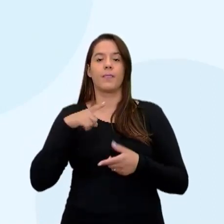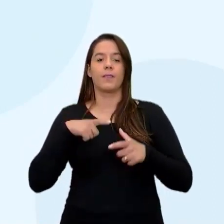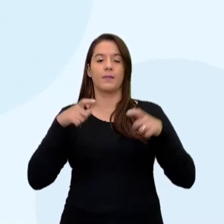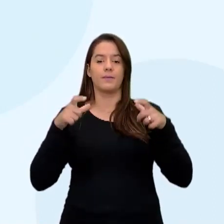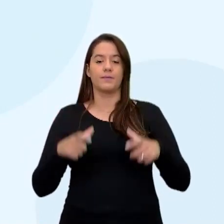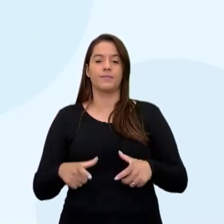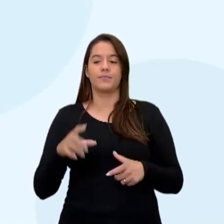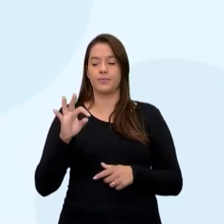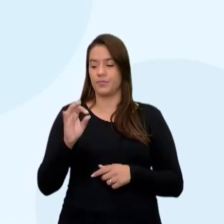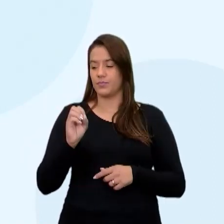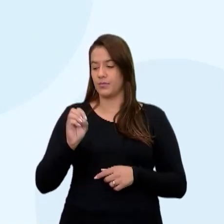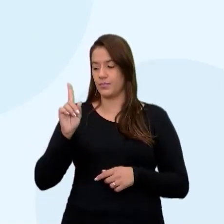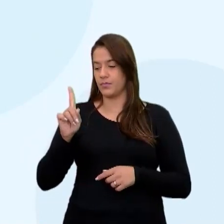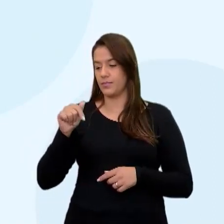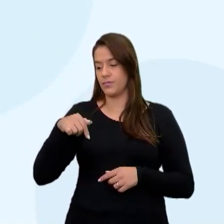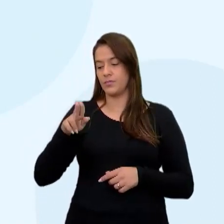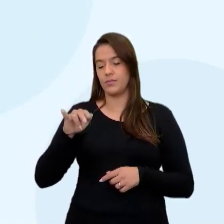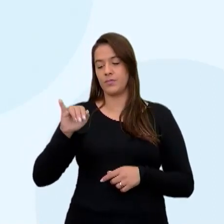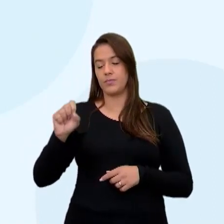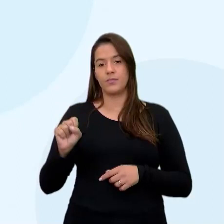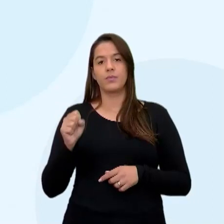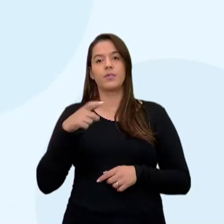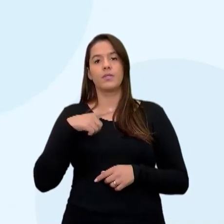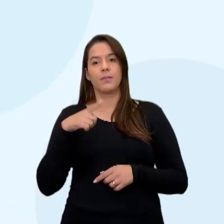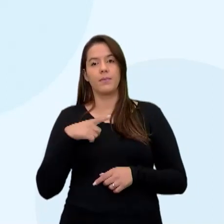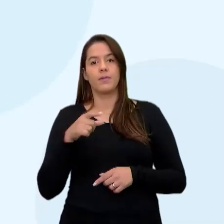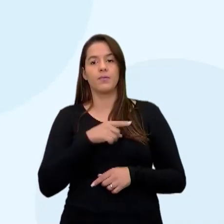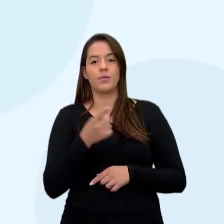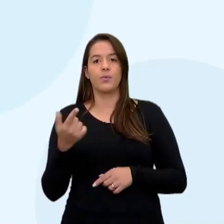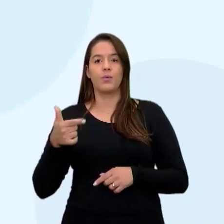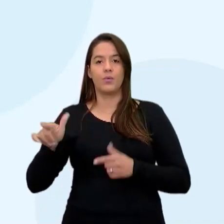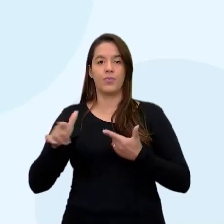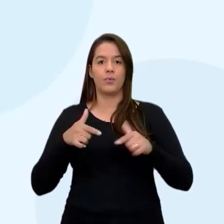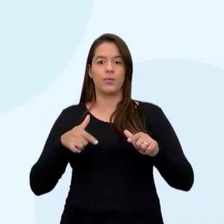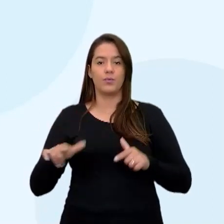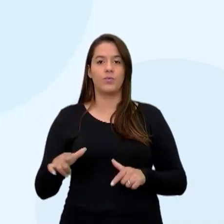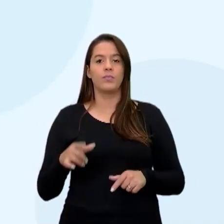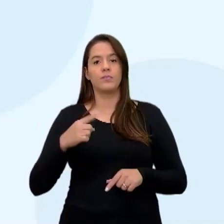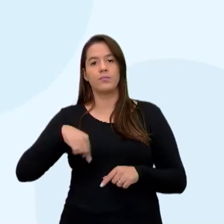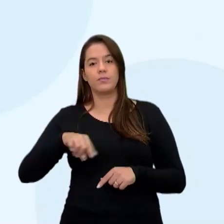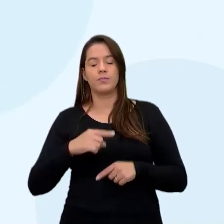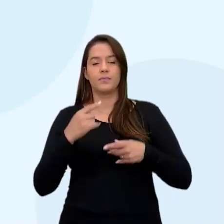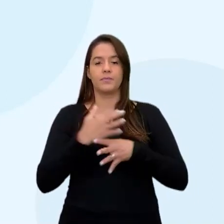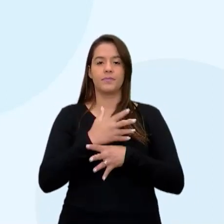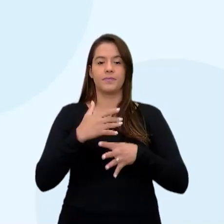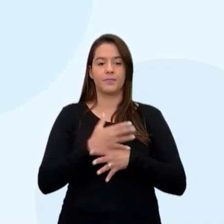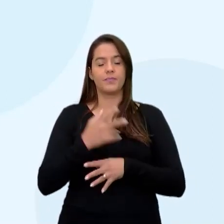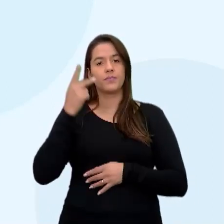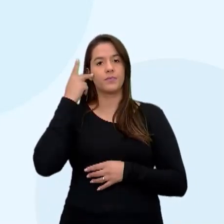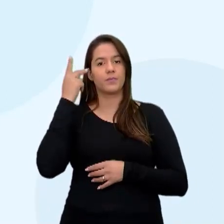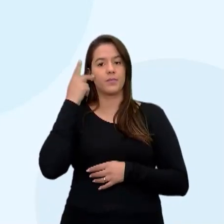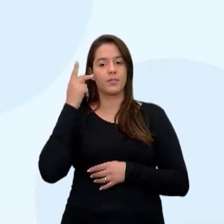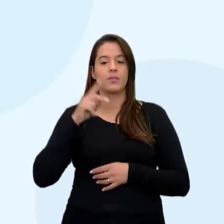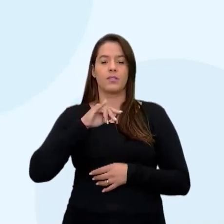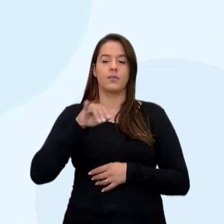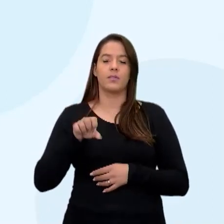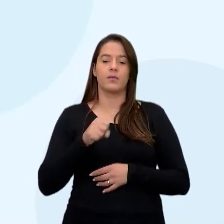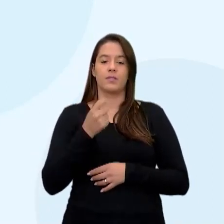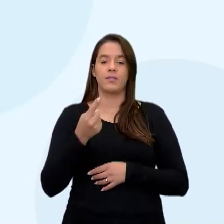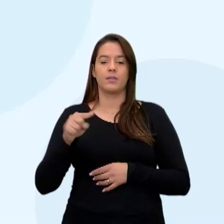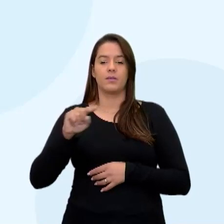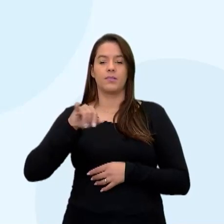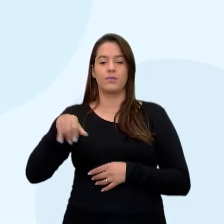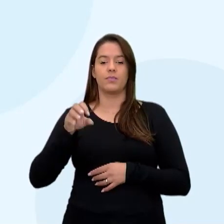de Tocantins, e Porto Velho, que é a capital de Rondônia, né? E aí nós temos cidades aí também de São Paulo, aí São José dos